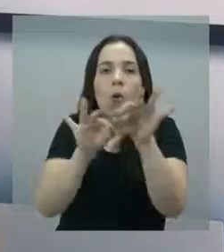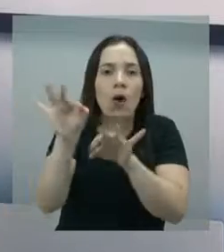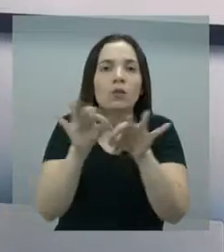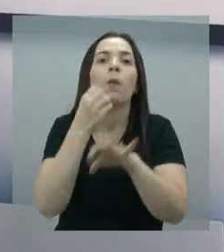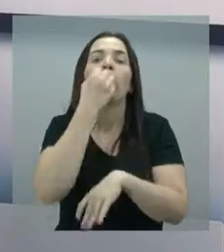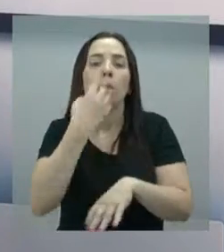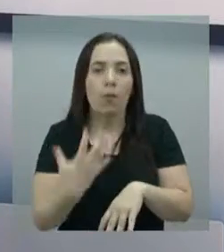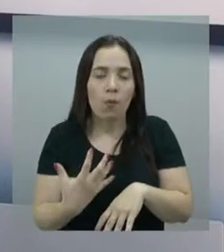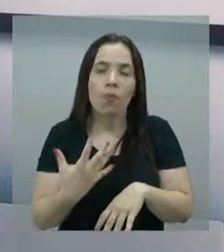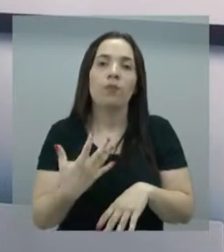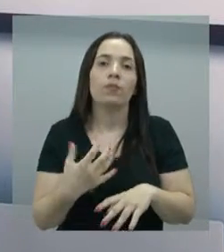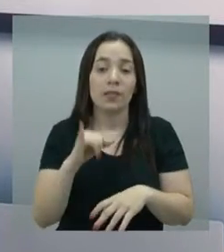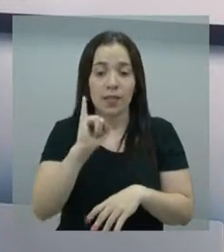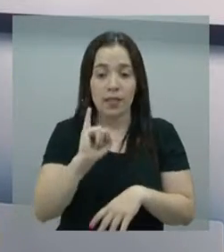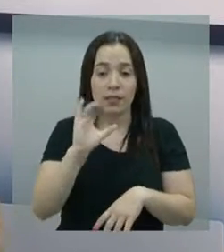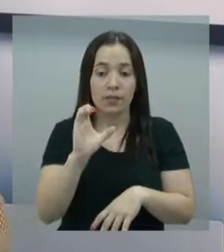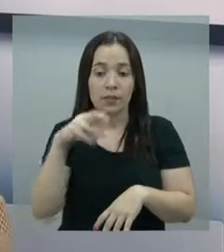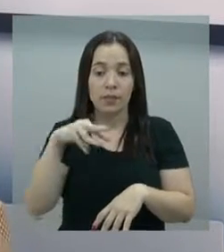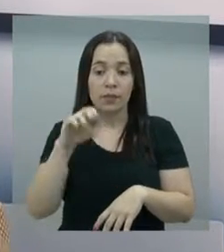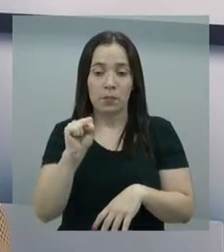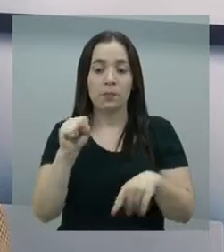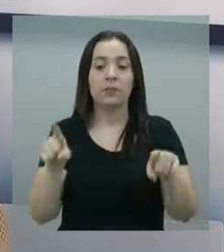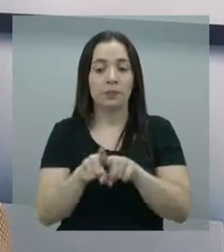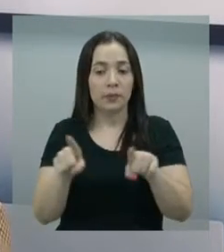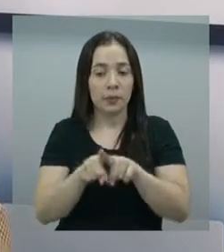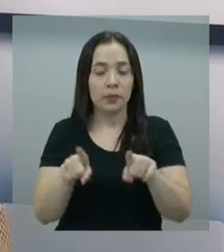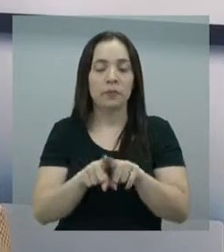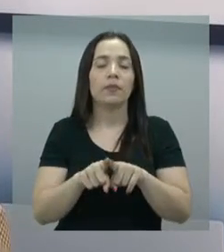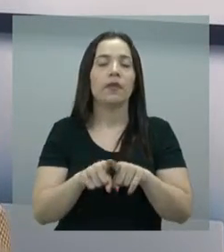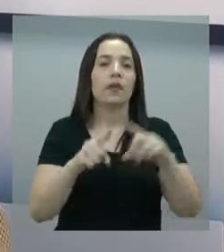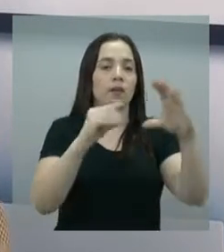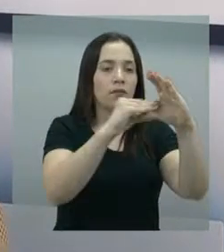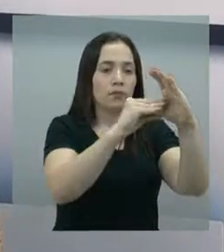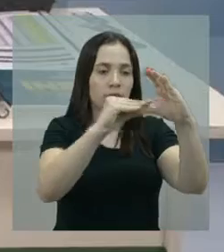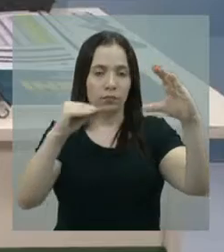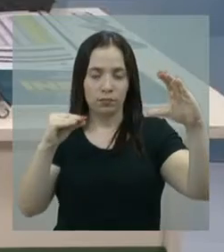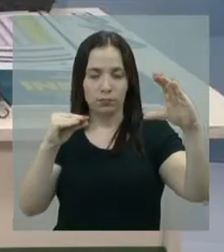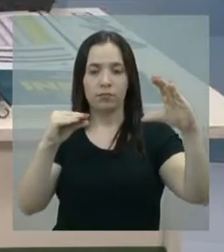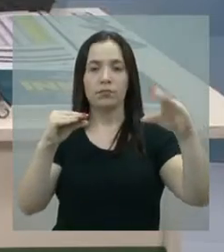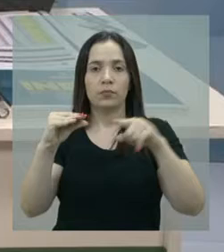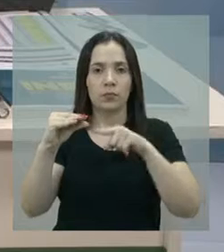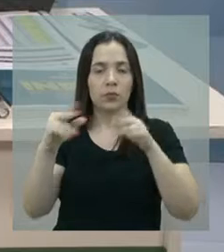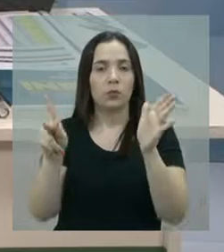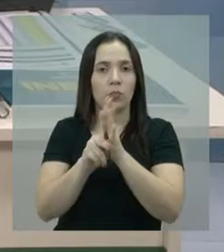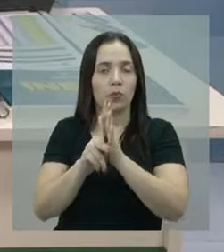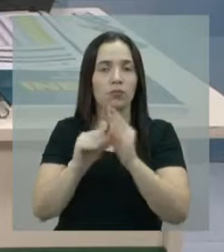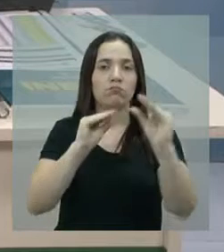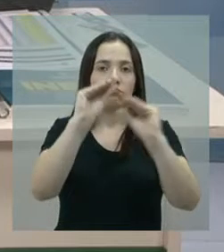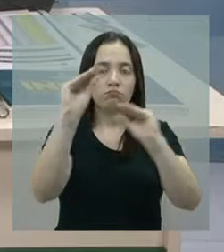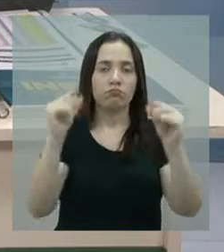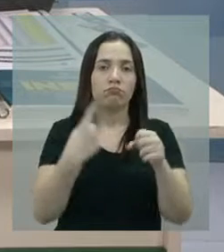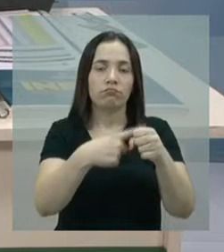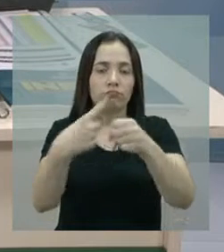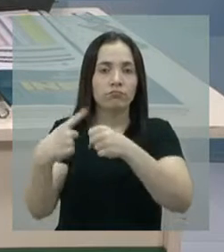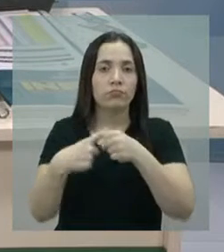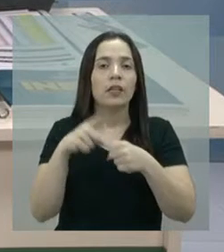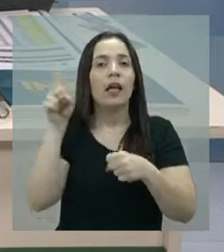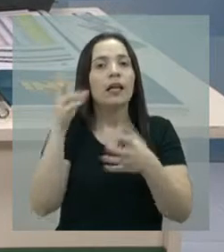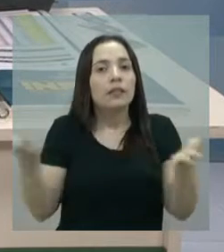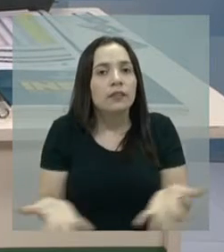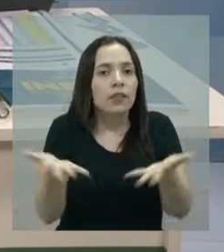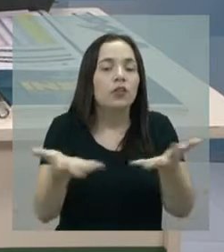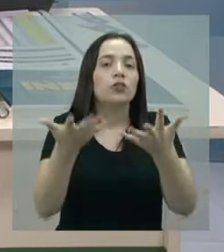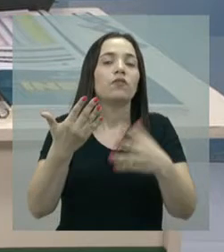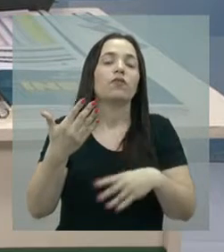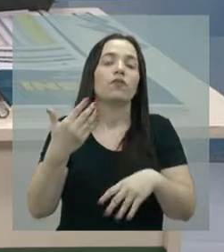ICMS, uma parte era a transferência era feita maior se atingisse... De